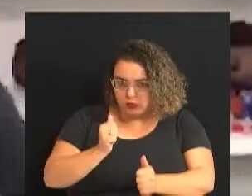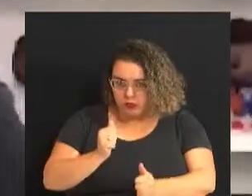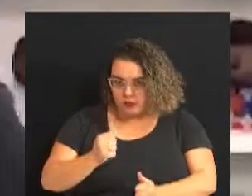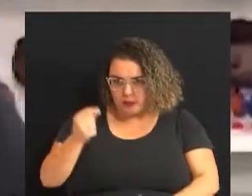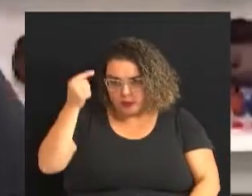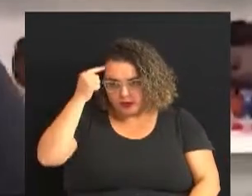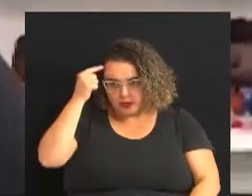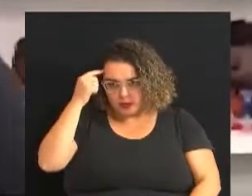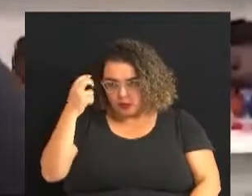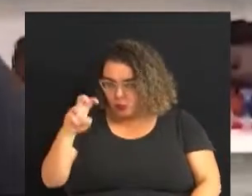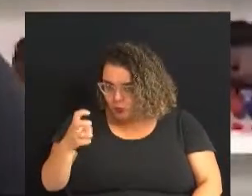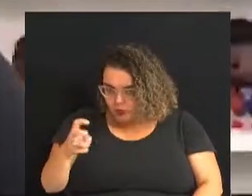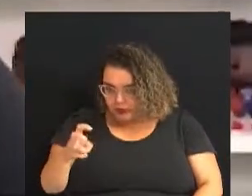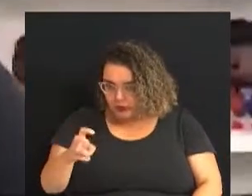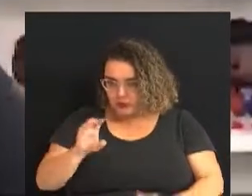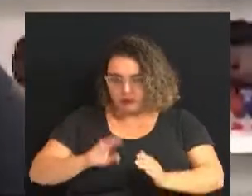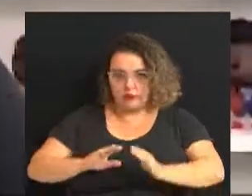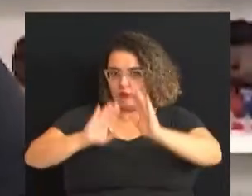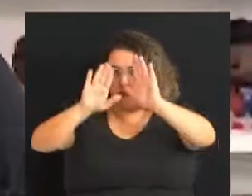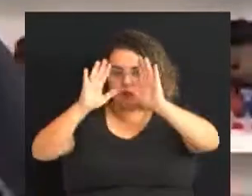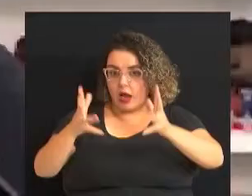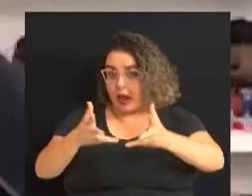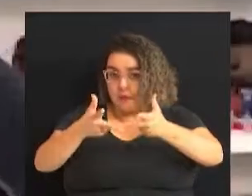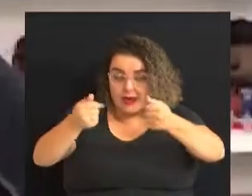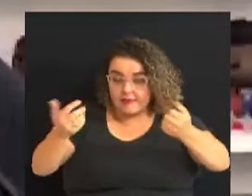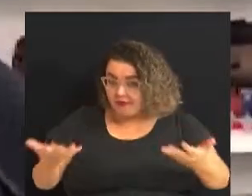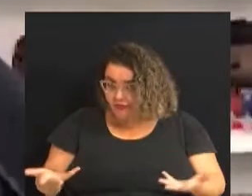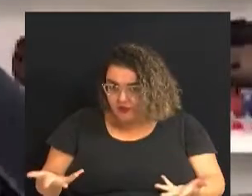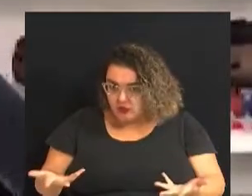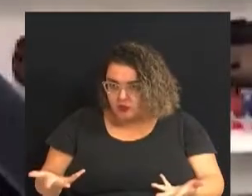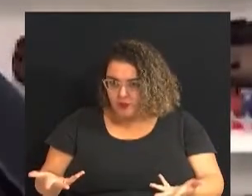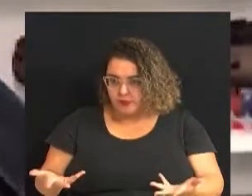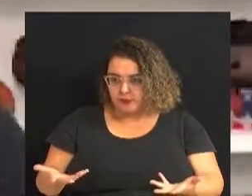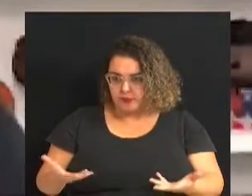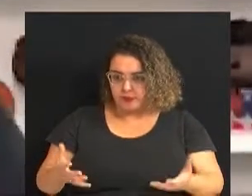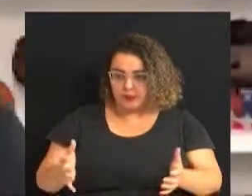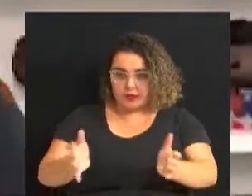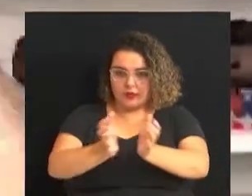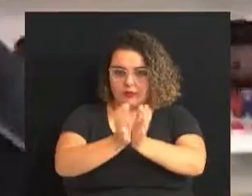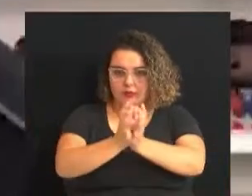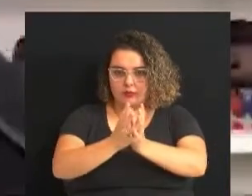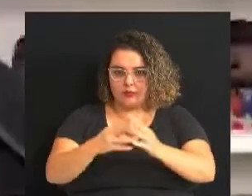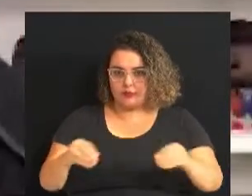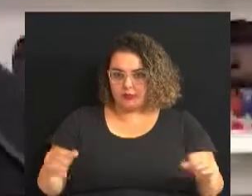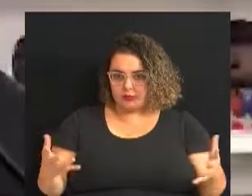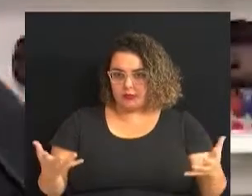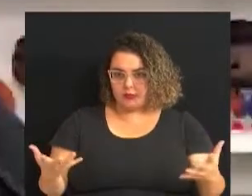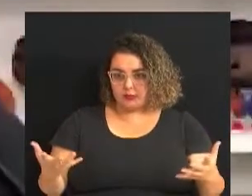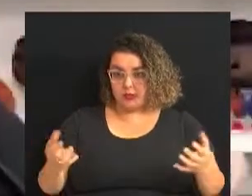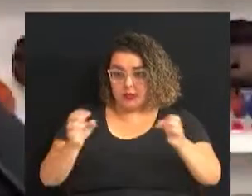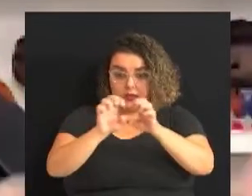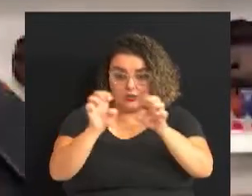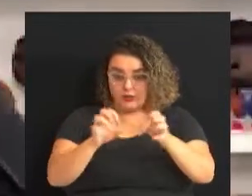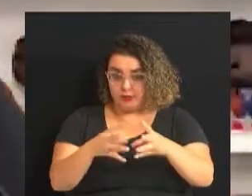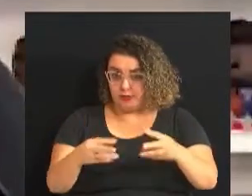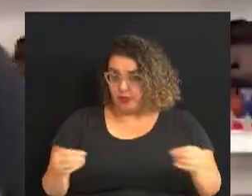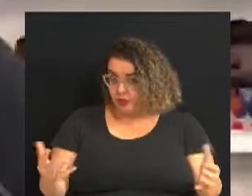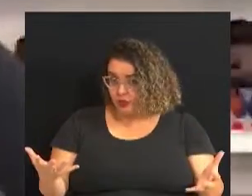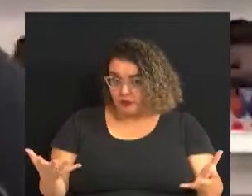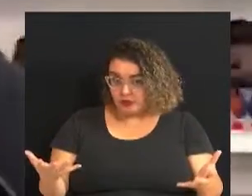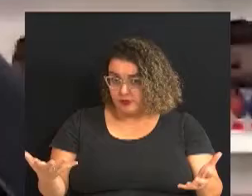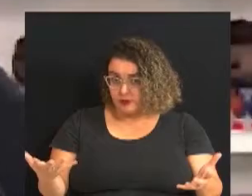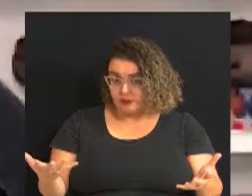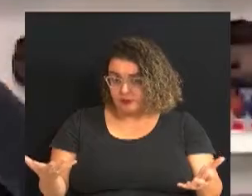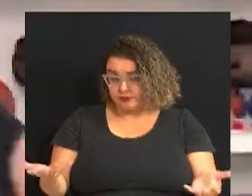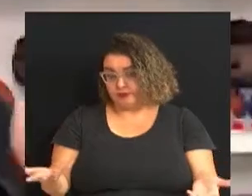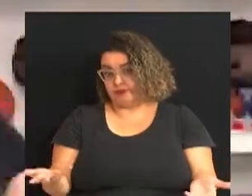que é uma marca absurda, maravilhosa, e o time ser desmontado, a estrutura ser desmontada, quer dizer, às vezes